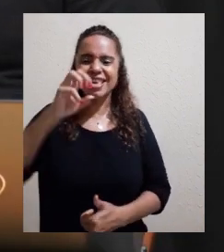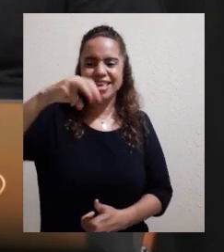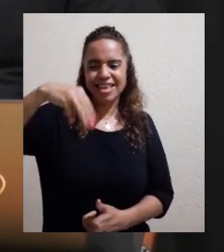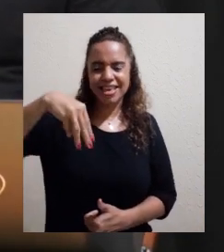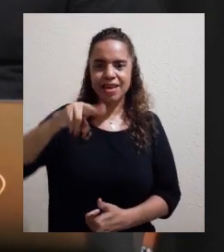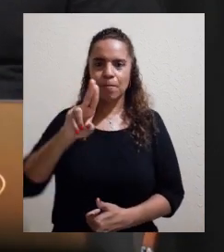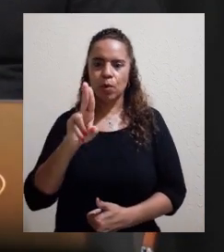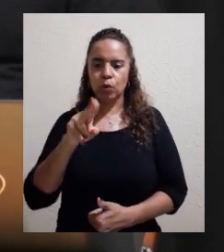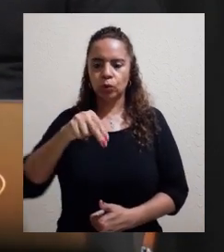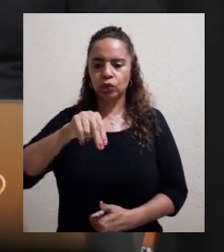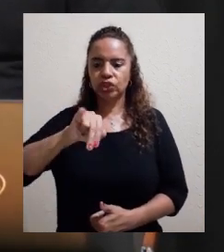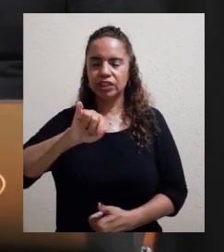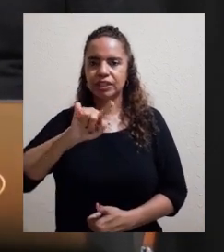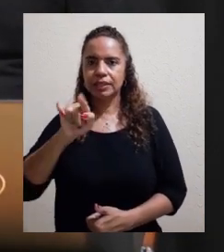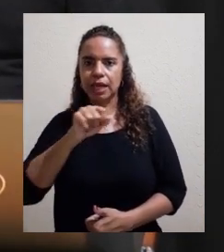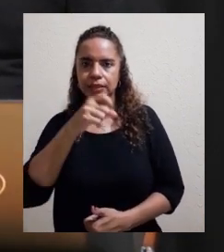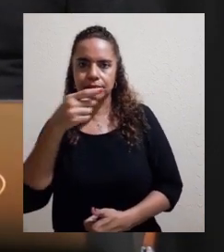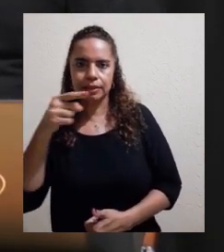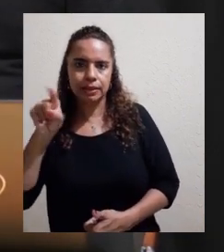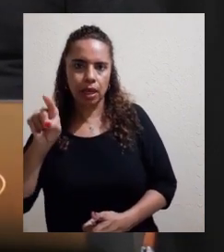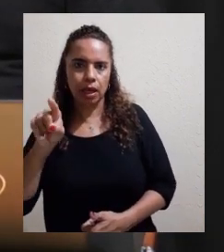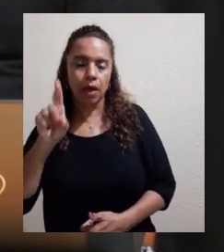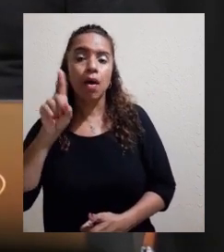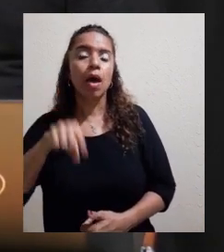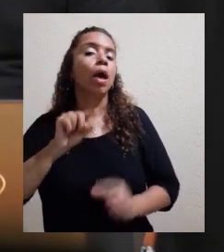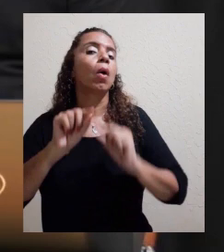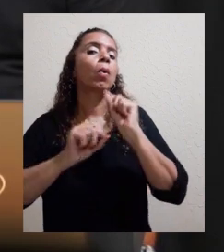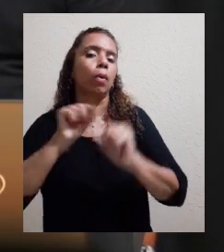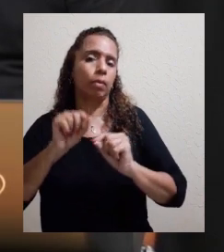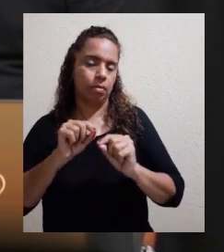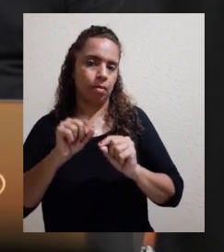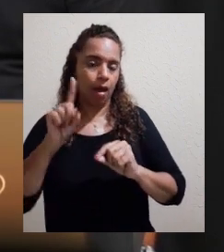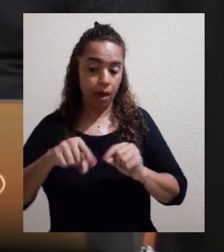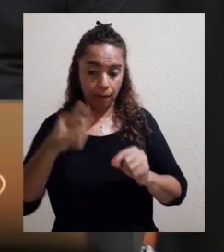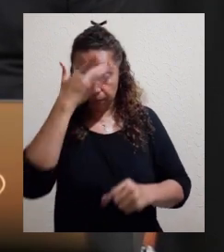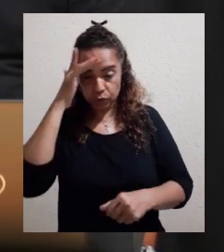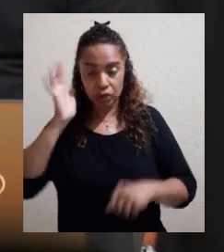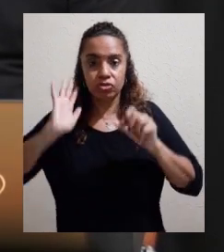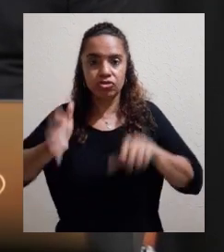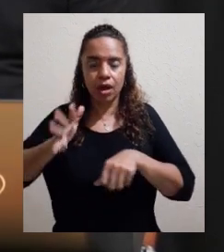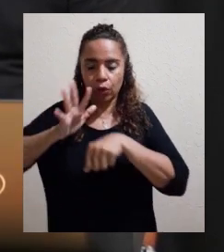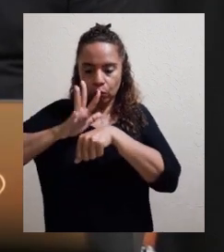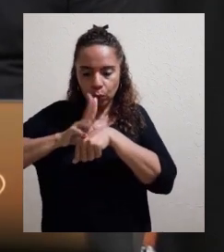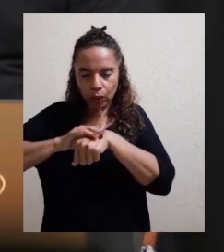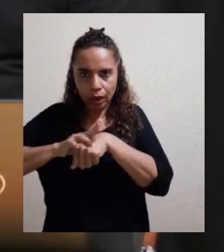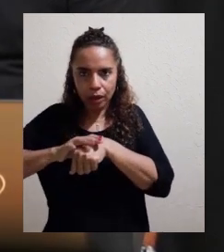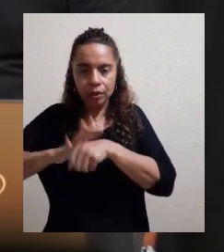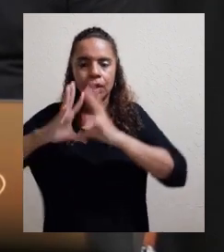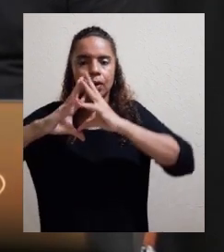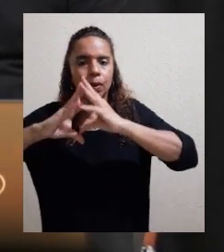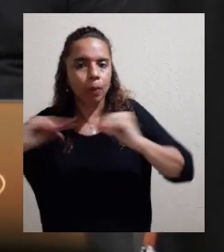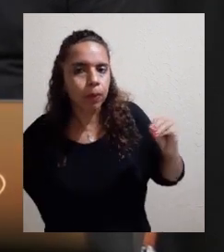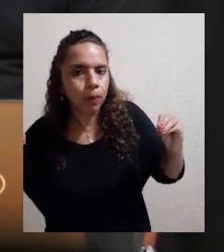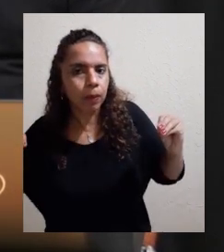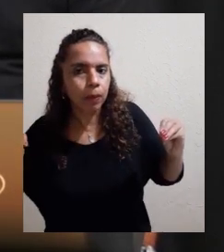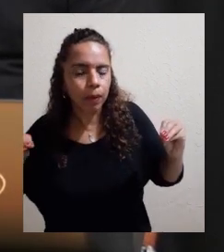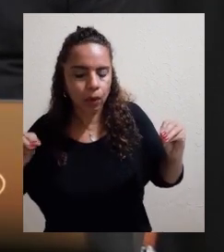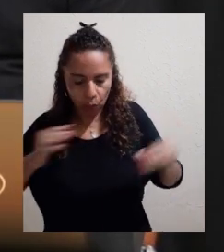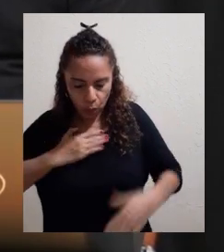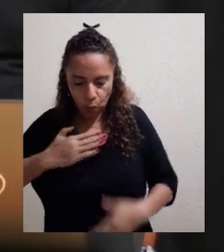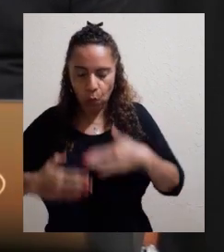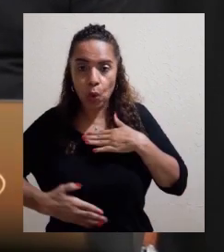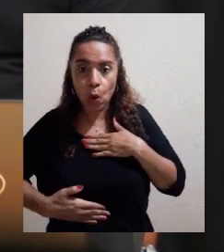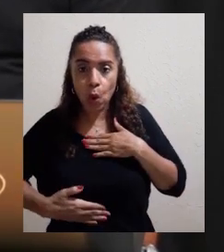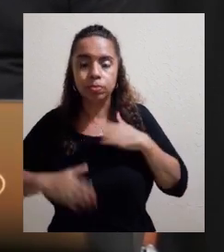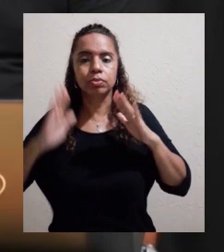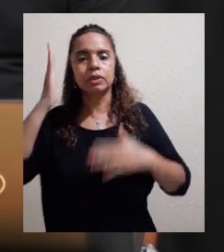em imunização, né, se eu estou imunizado, eu tive a doença e eu fiquei curado e agora meu corpo sabe como